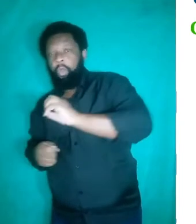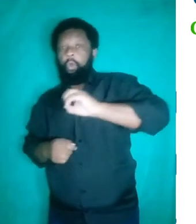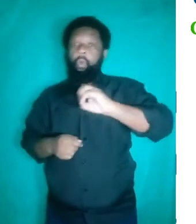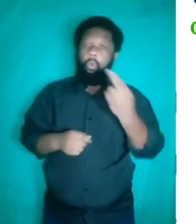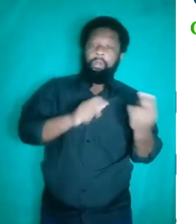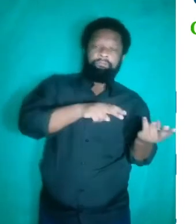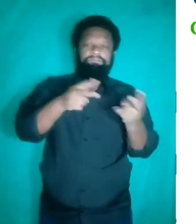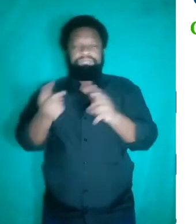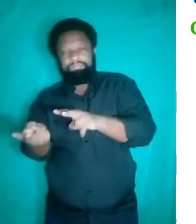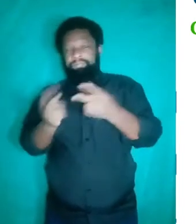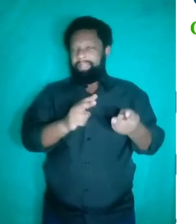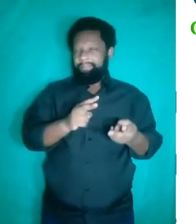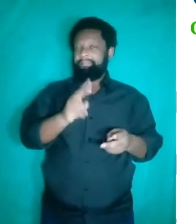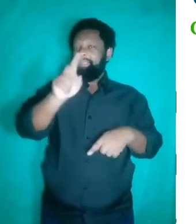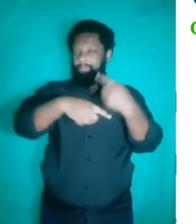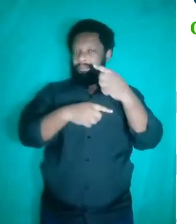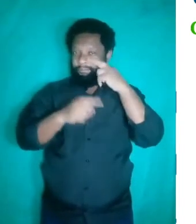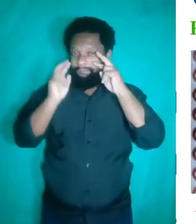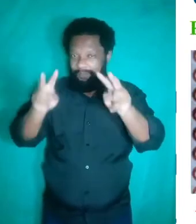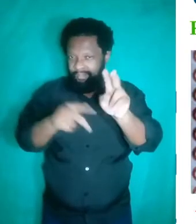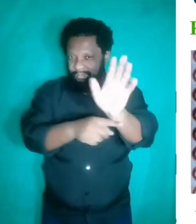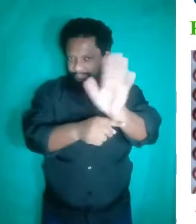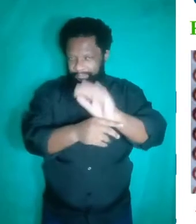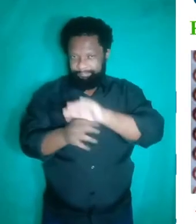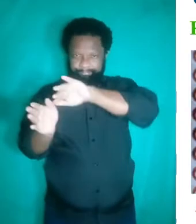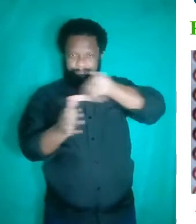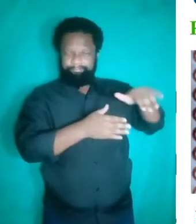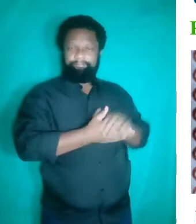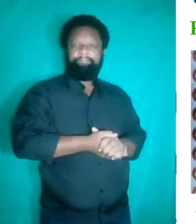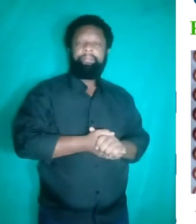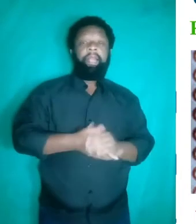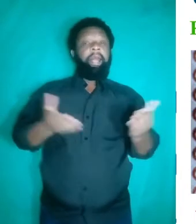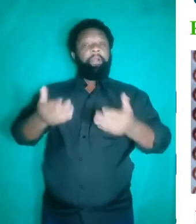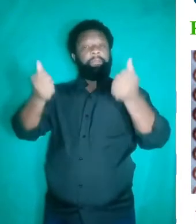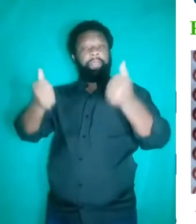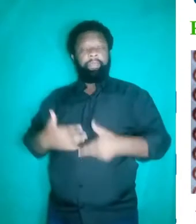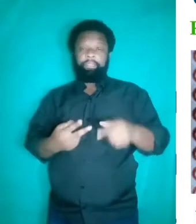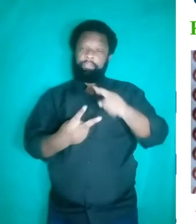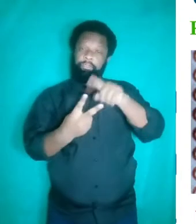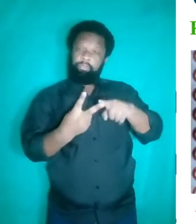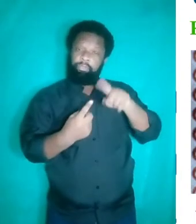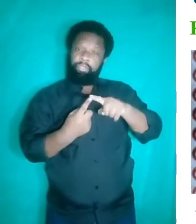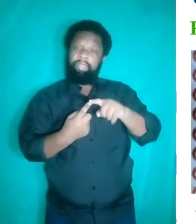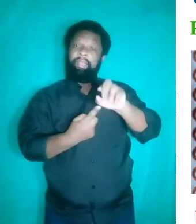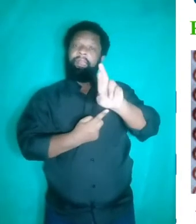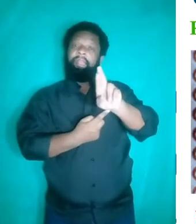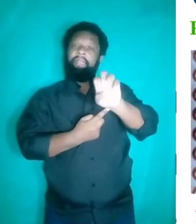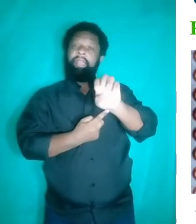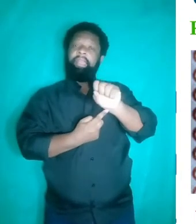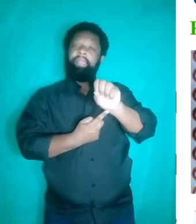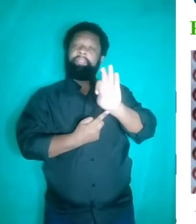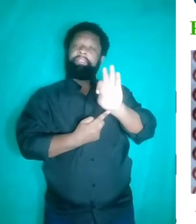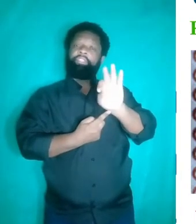dar spoiler disso, procurem, é muito maneiro, tá? Agora vamos falar de uns carinhas, resistor e resistência. A gente